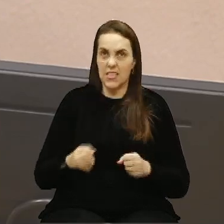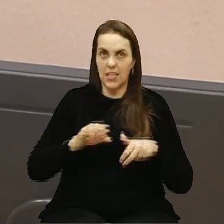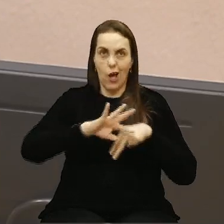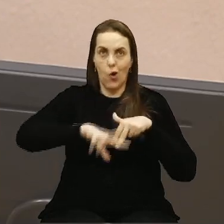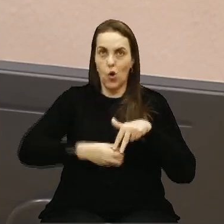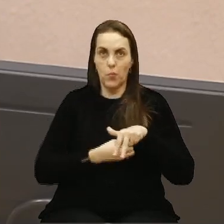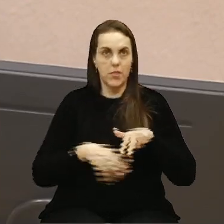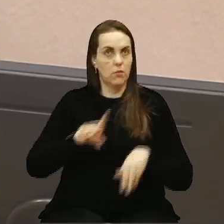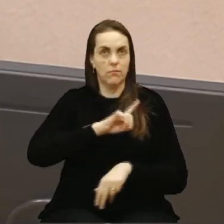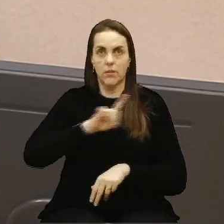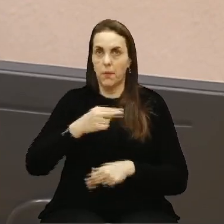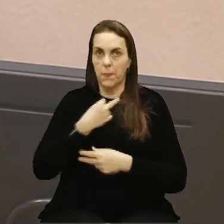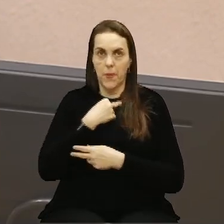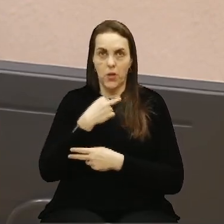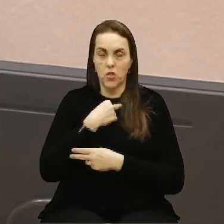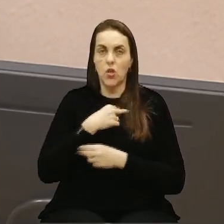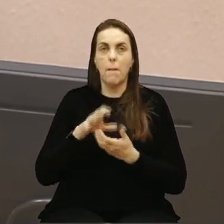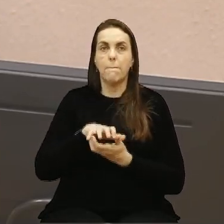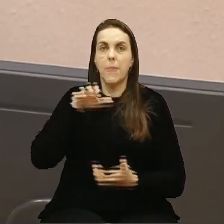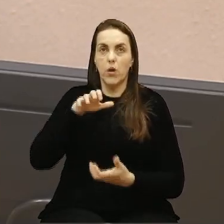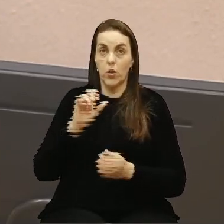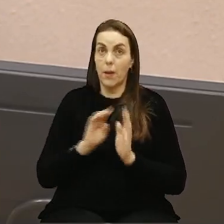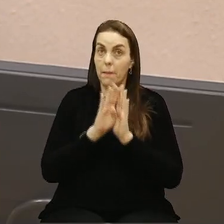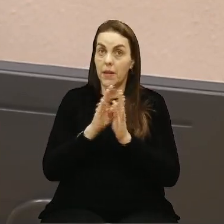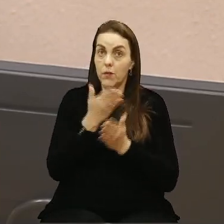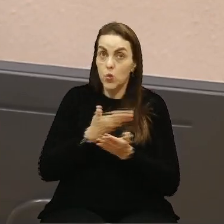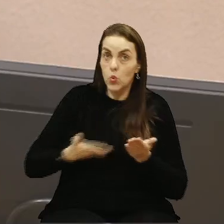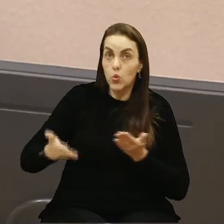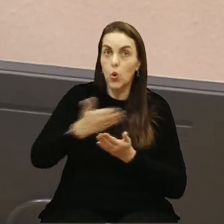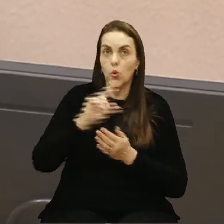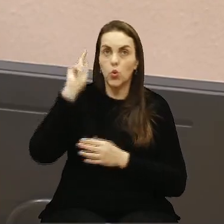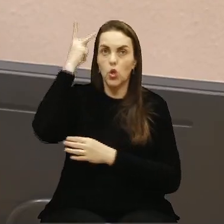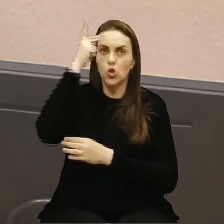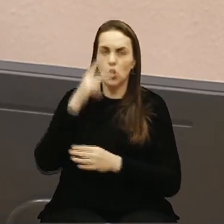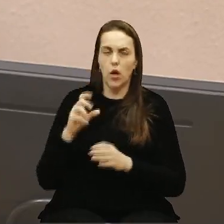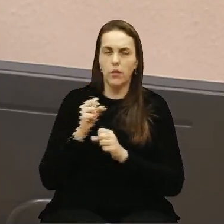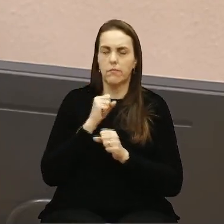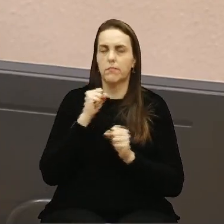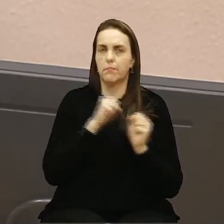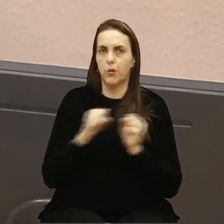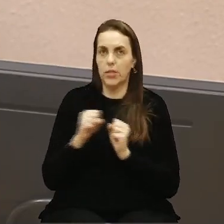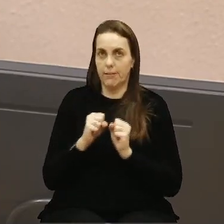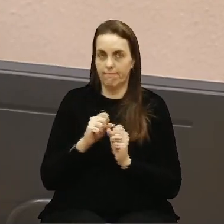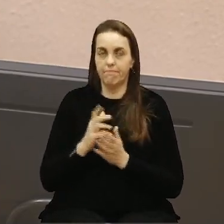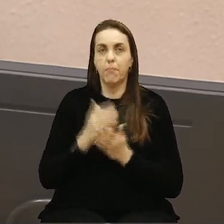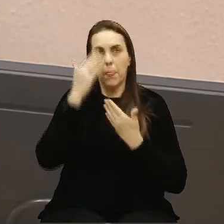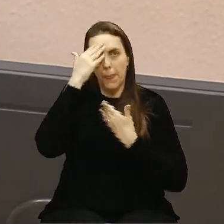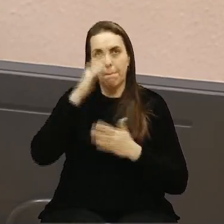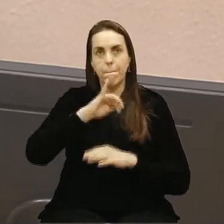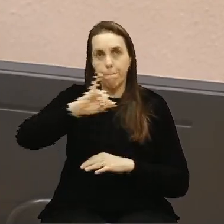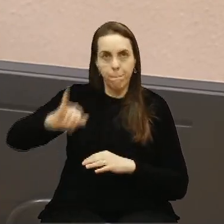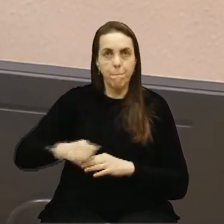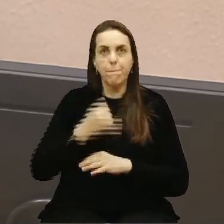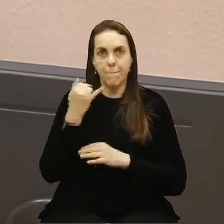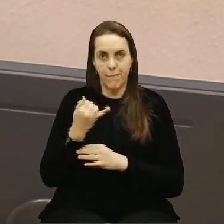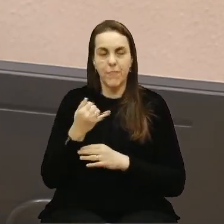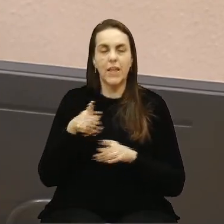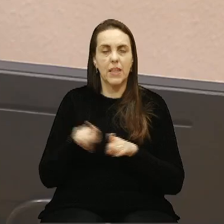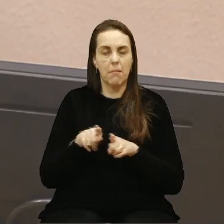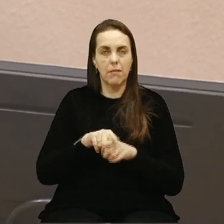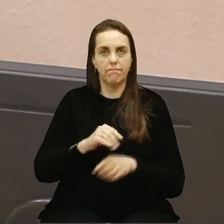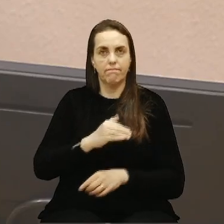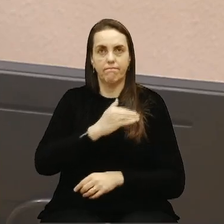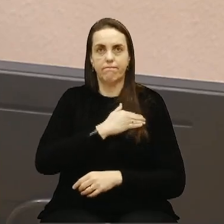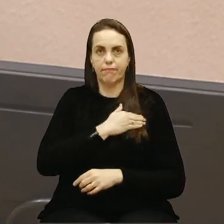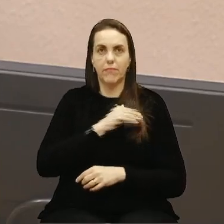fazer aquilo que vai beneficiar a maioria e não em quem está historicamente no poder. Aproveitar, vereador Libardi, para convidar todos os patriotas de verdade a irem